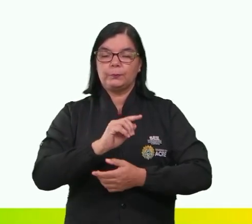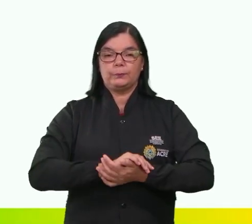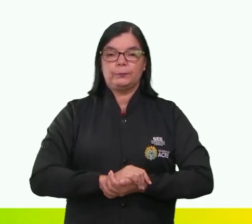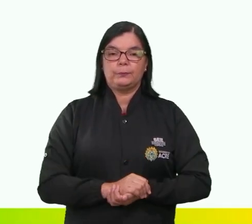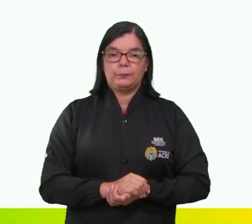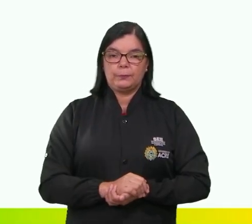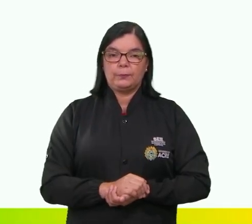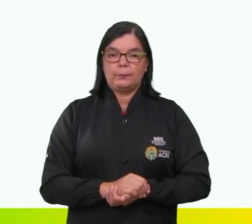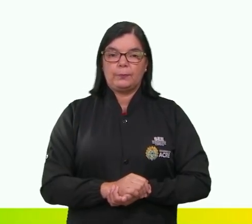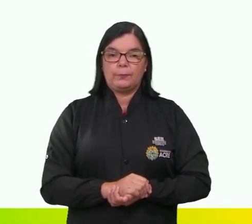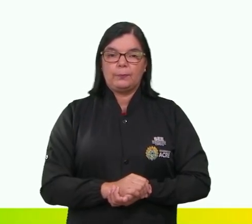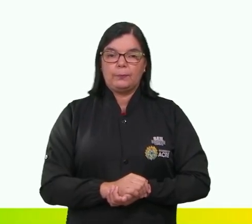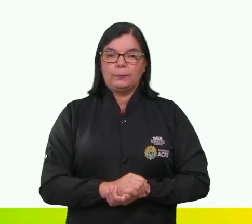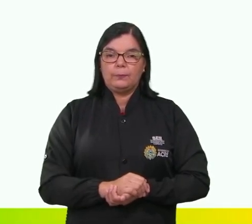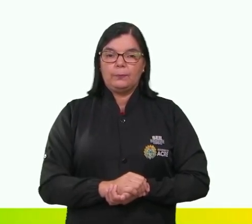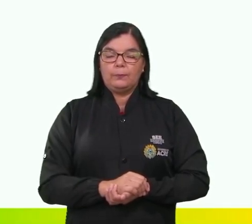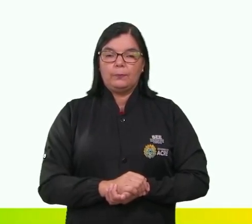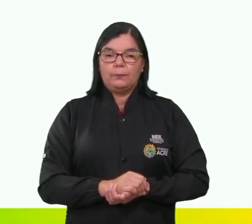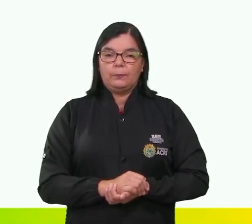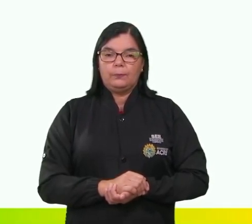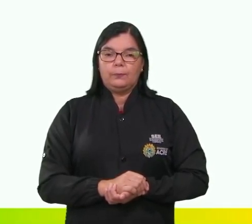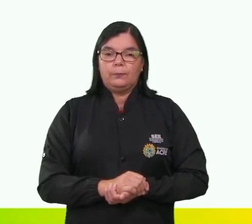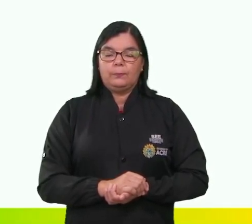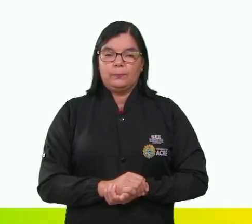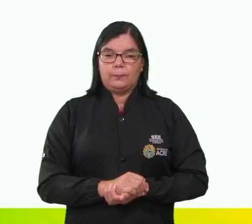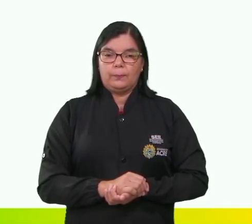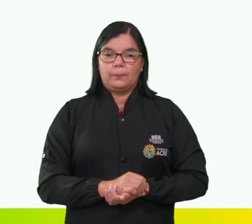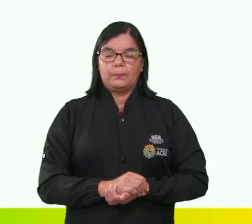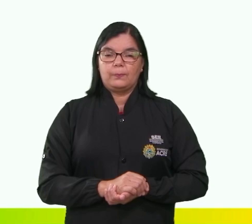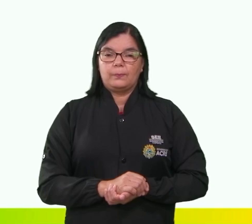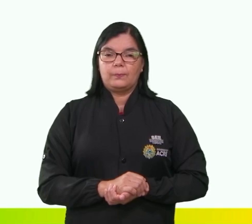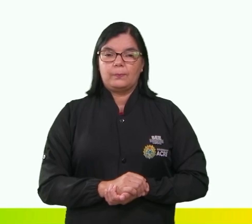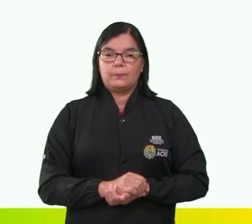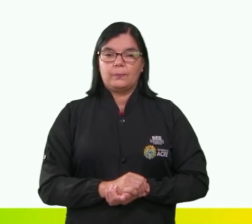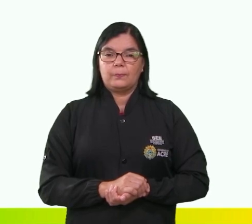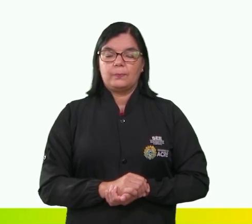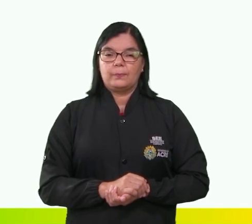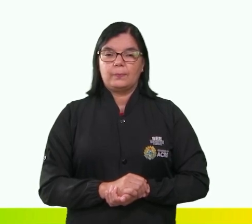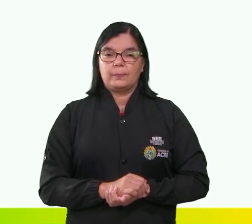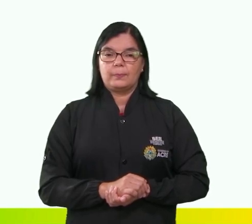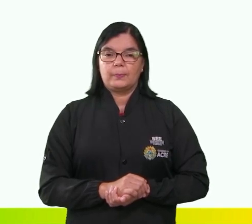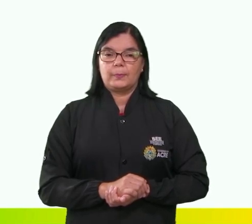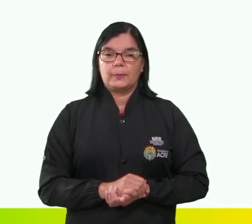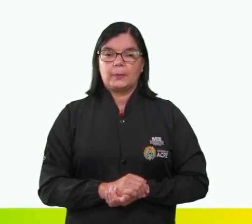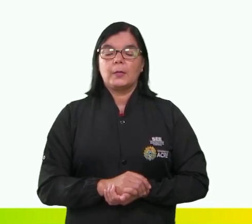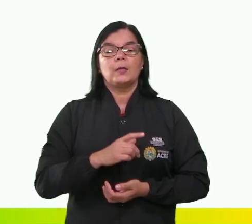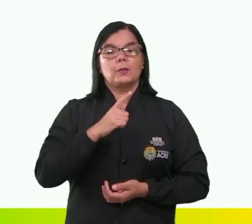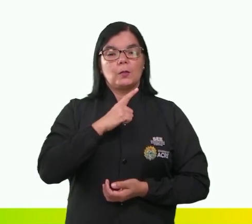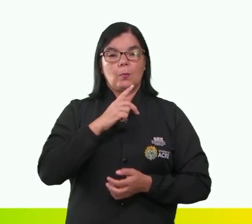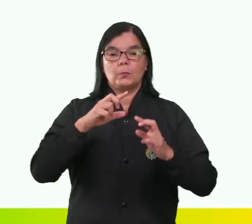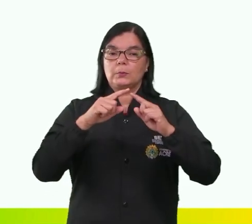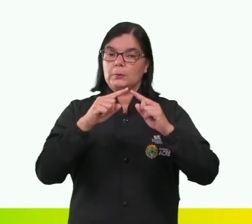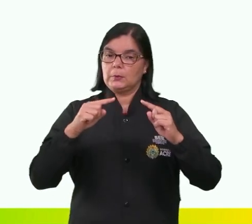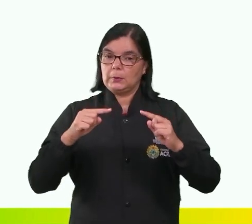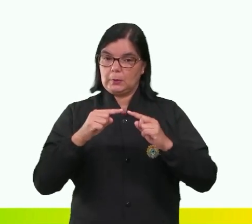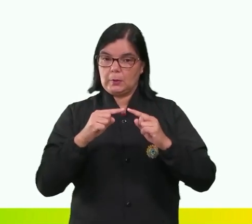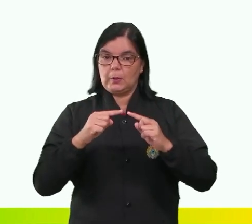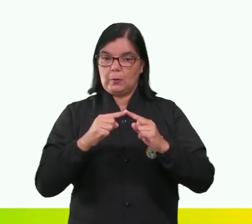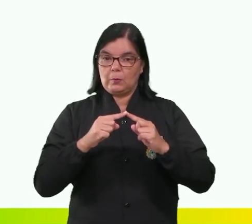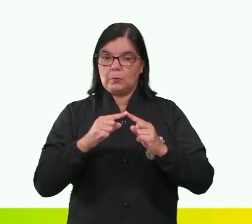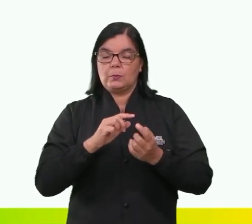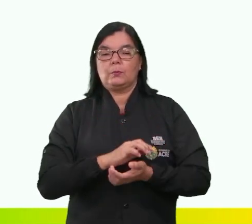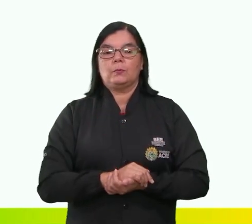C, que é 1. Ok? Então, nós vamos ter aqui